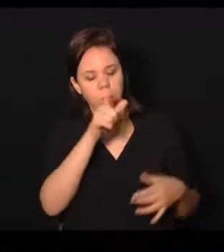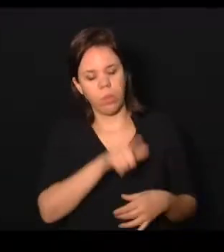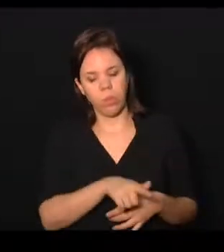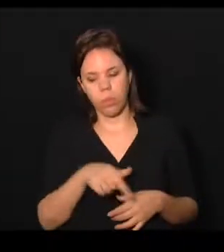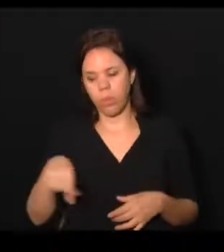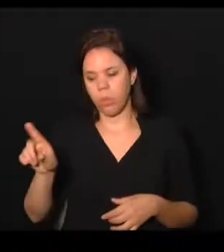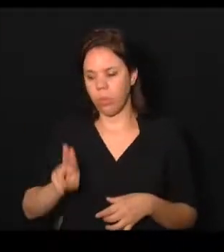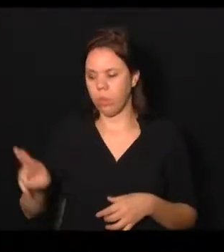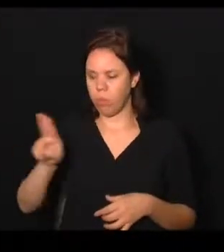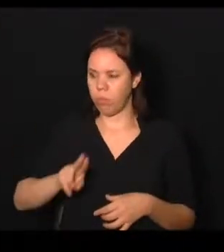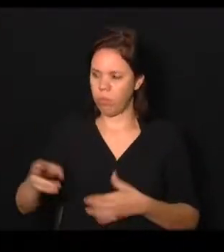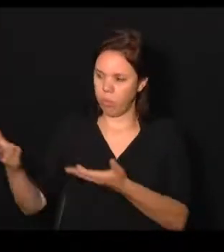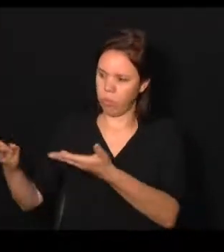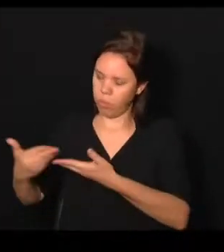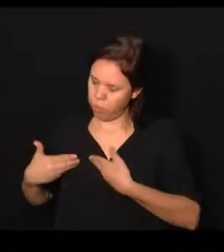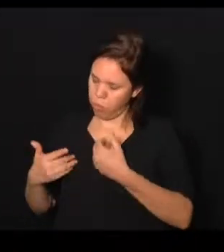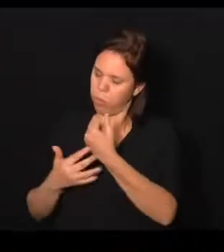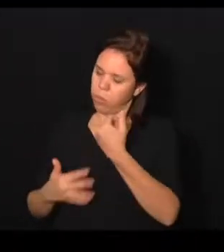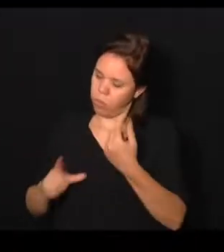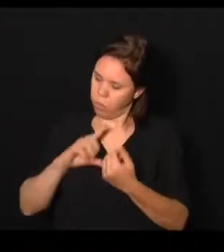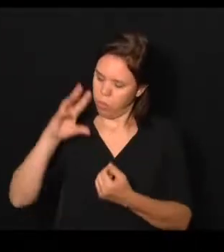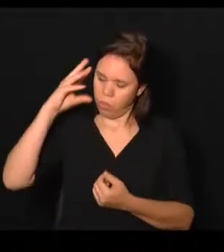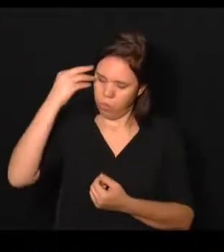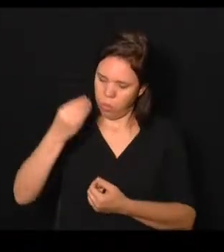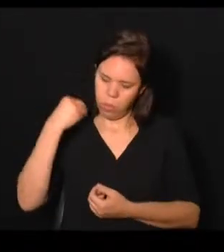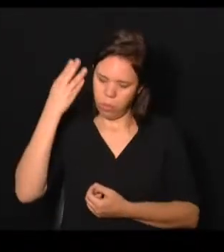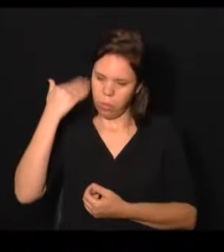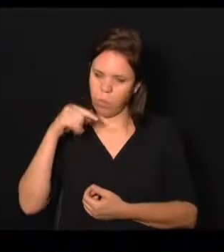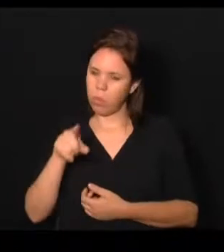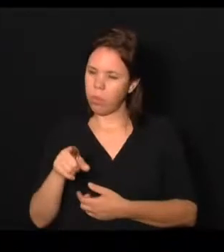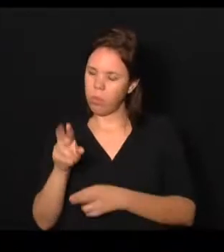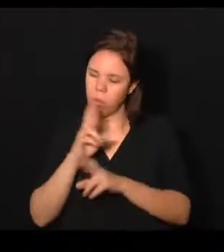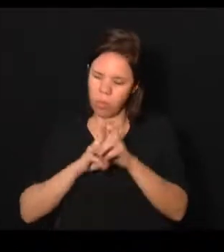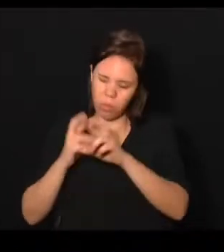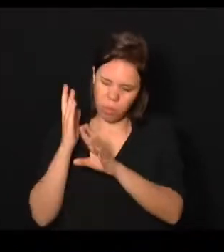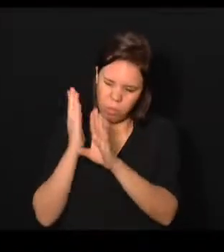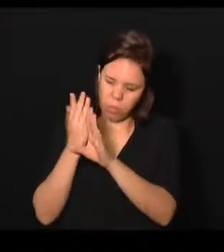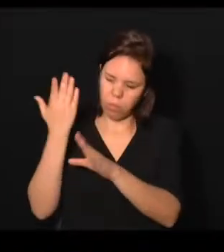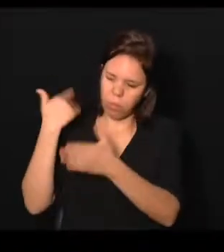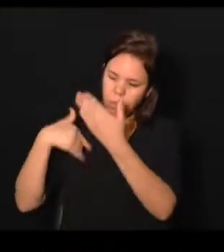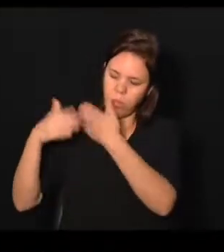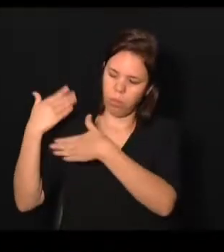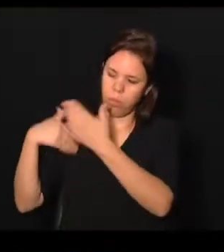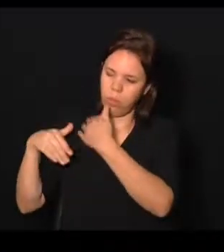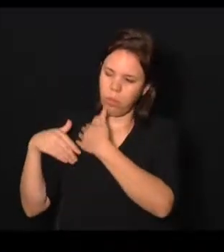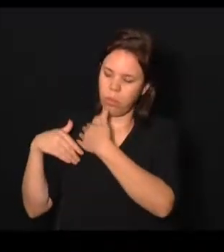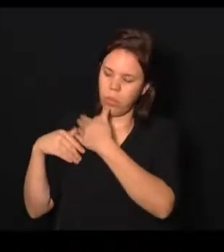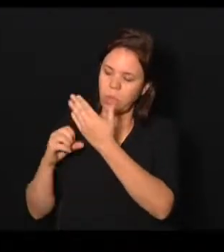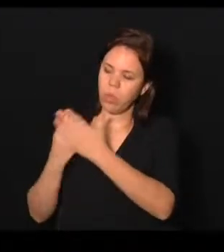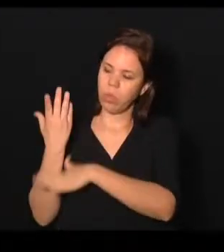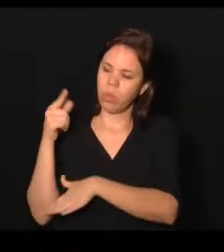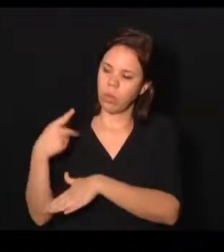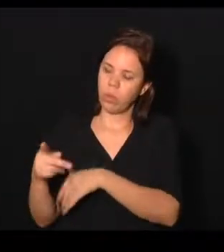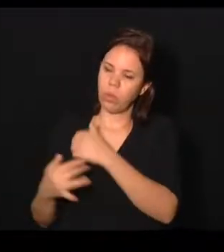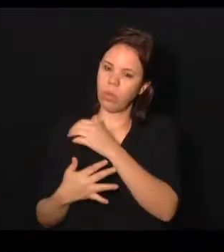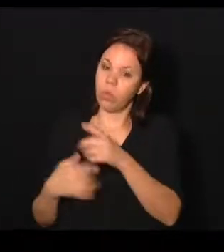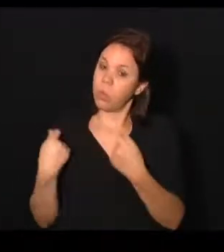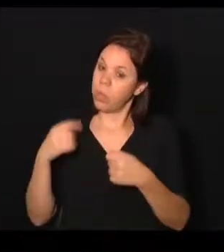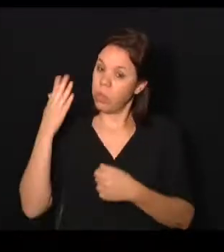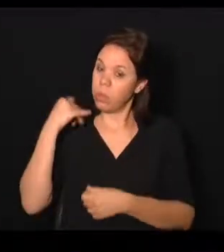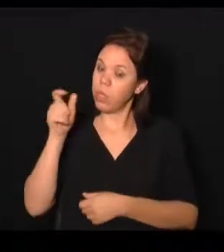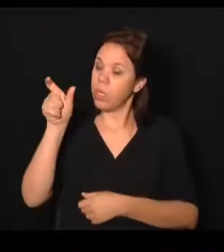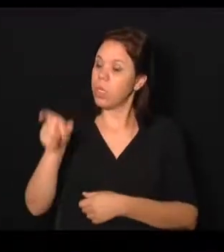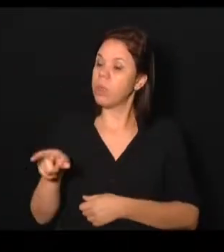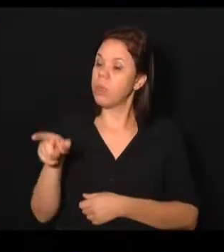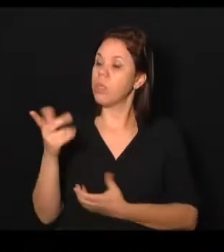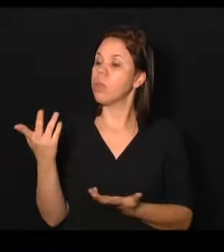que vai utilizar esse sangue, eu tenho que ter o conhecimento e rastrear todo esse sangue. E para isso eu preciso saber quem é esse